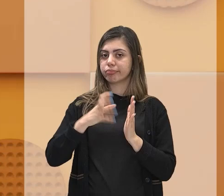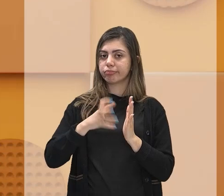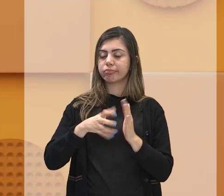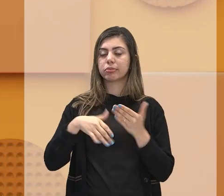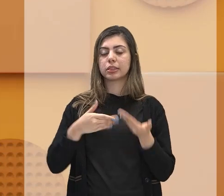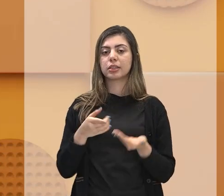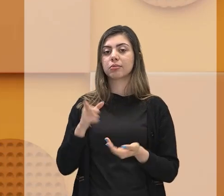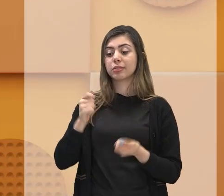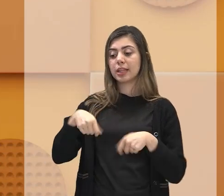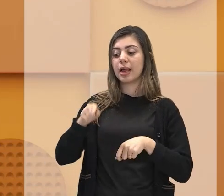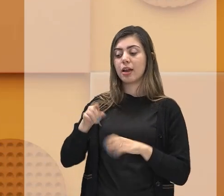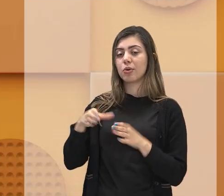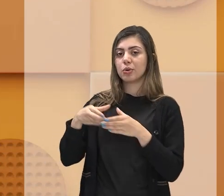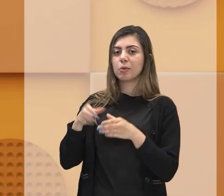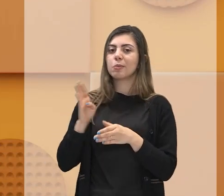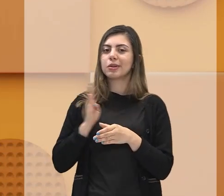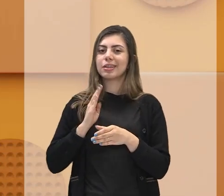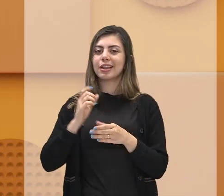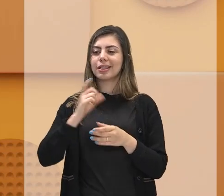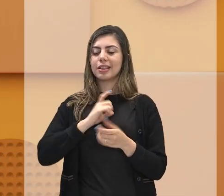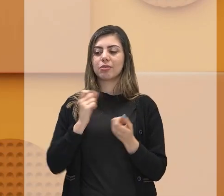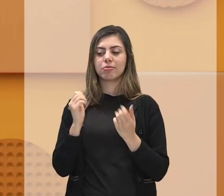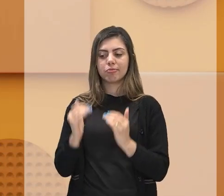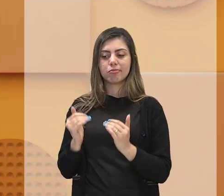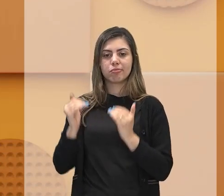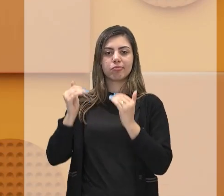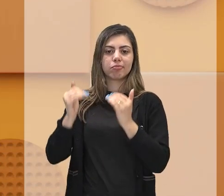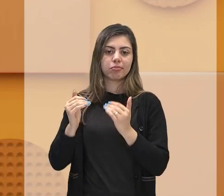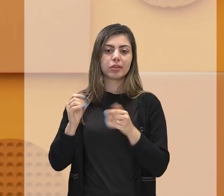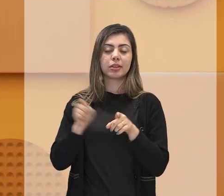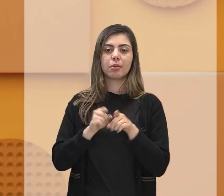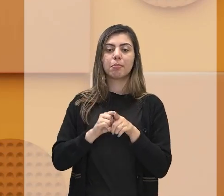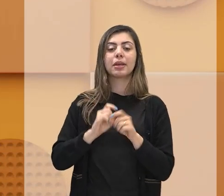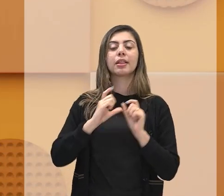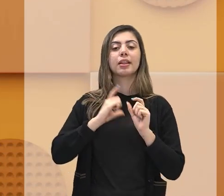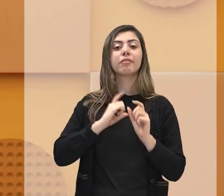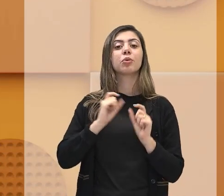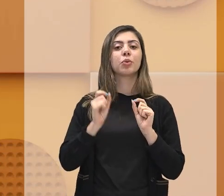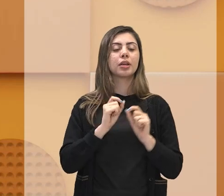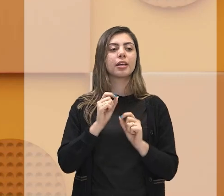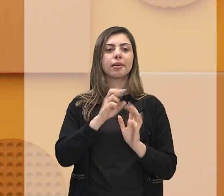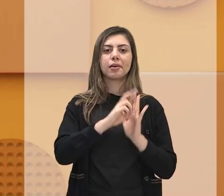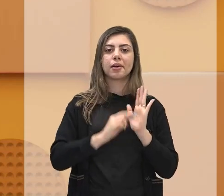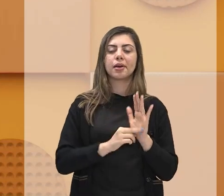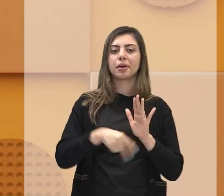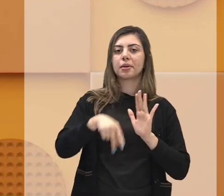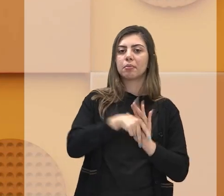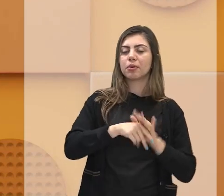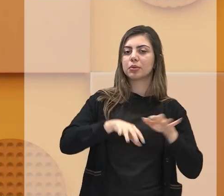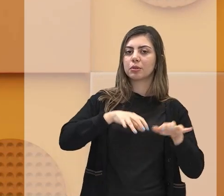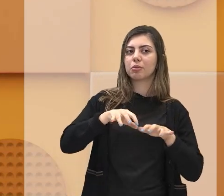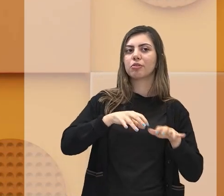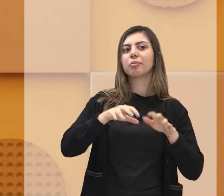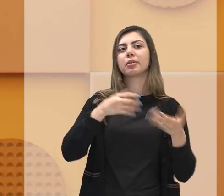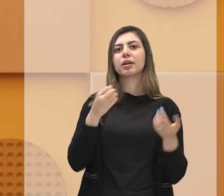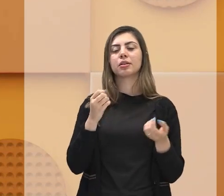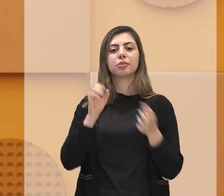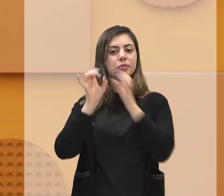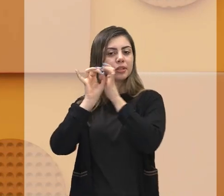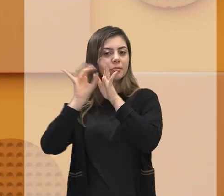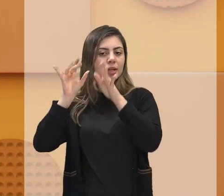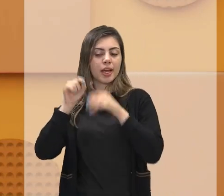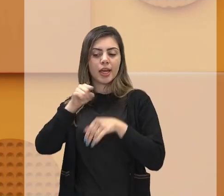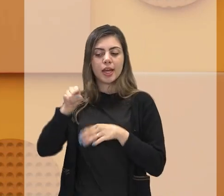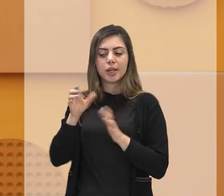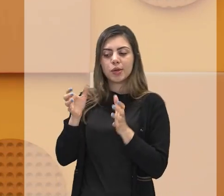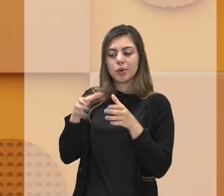ganhou mais poder, e foram adotados os princípios do liberalismo, que garantiu que essa burguesia conseguisse desenvolver seu plano ali de